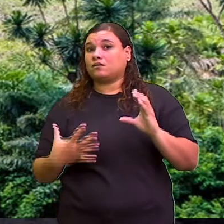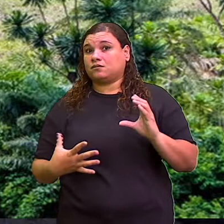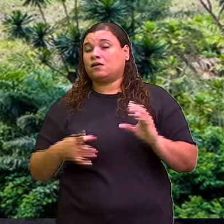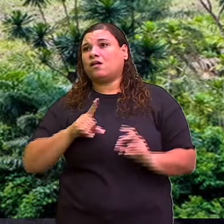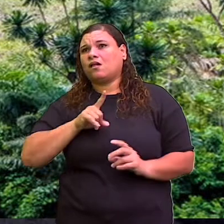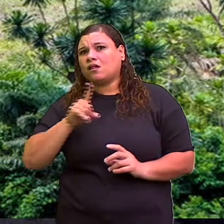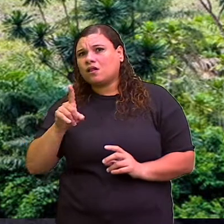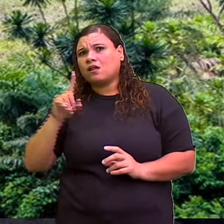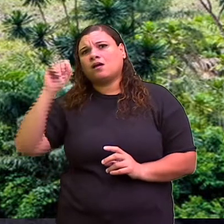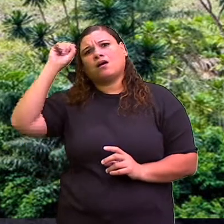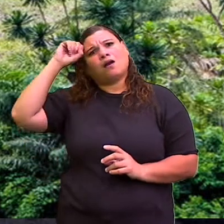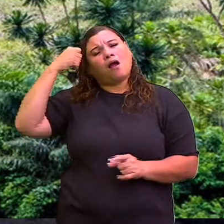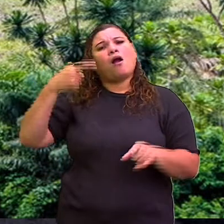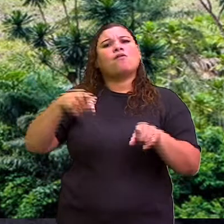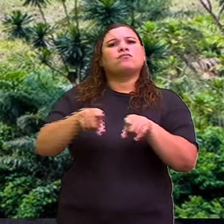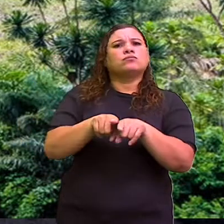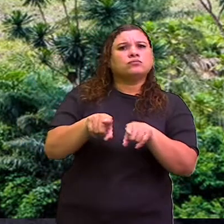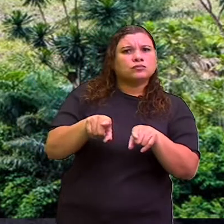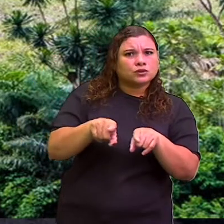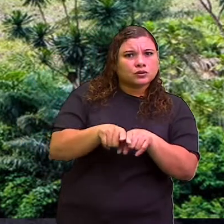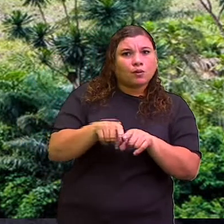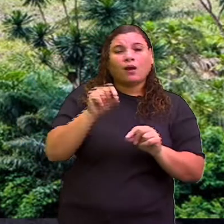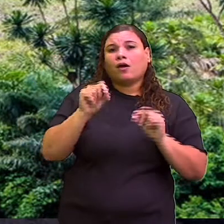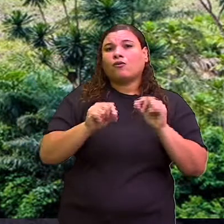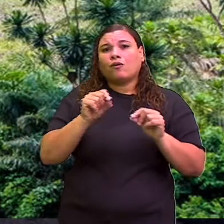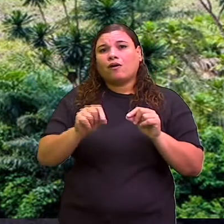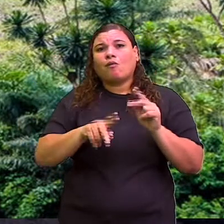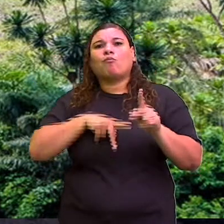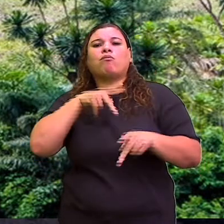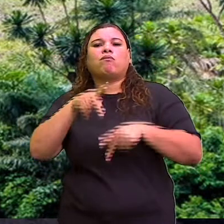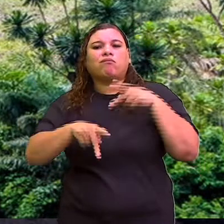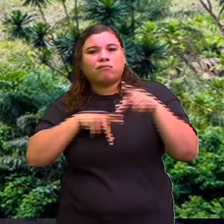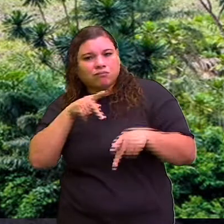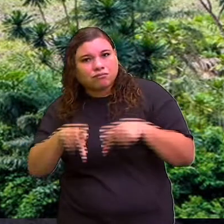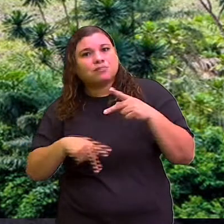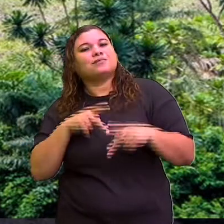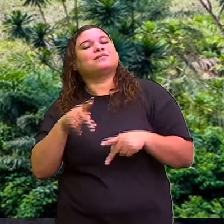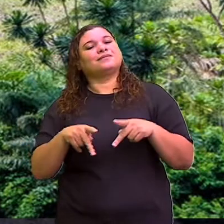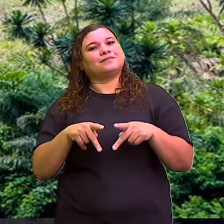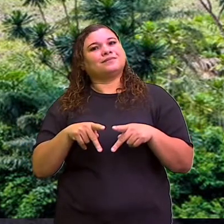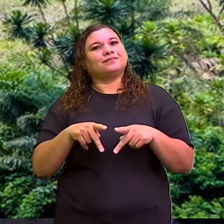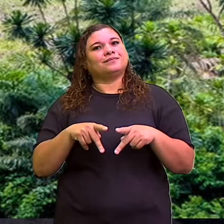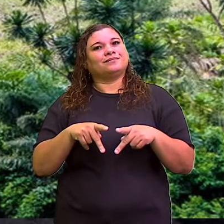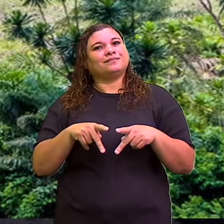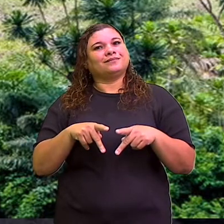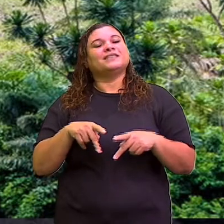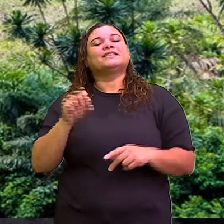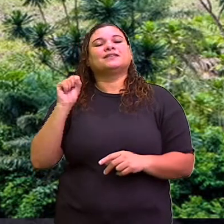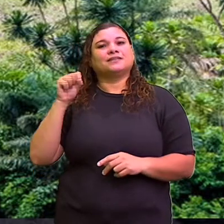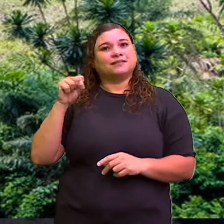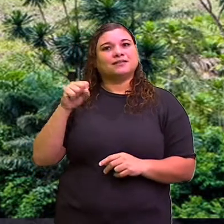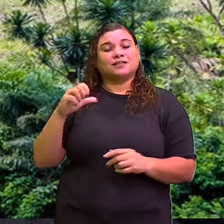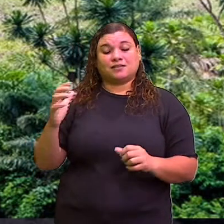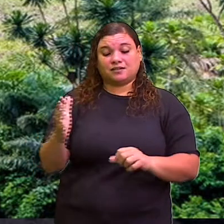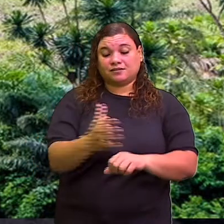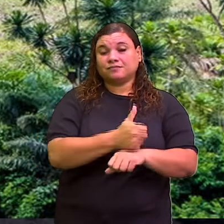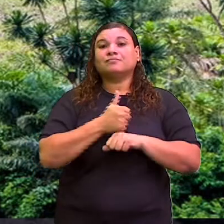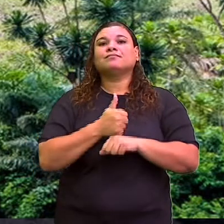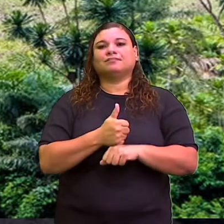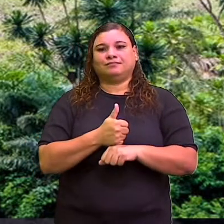África. Mas na próxima imagem, você também vai estar